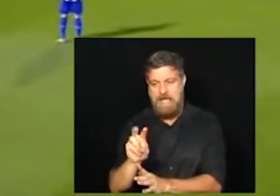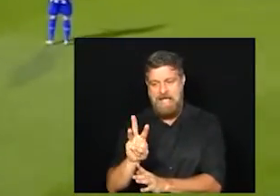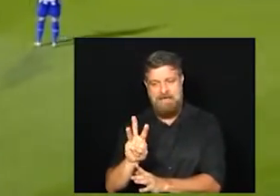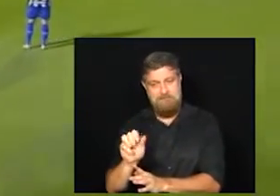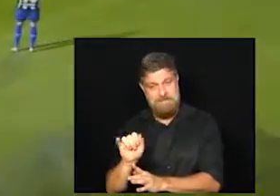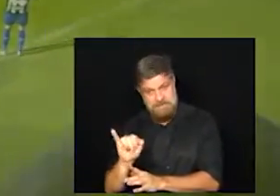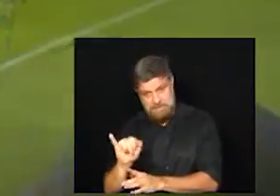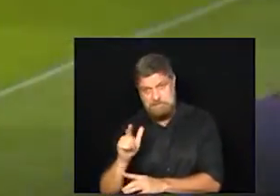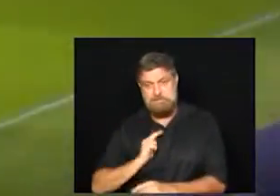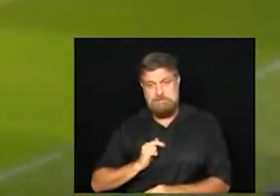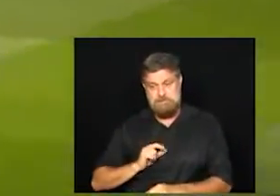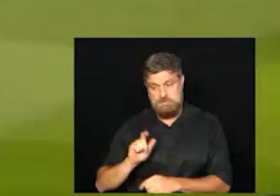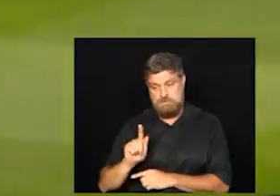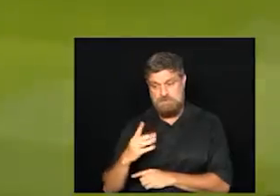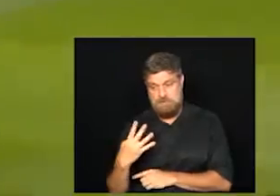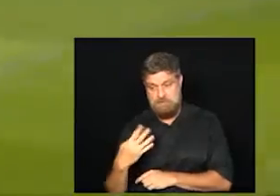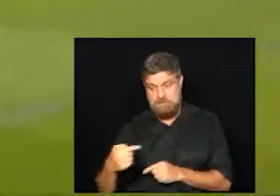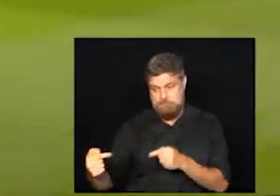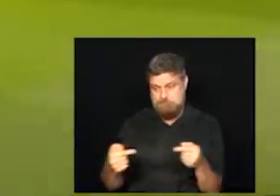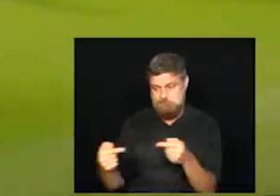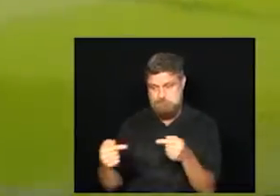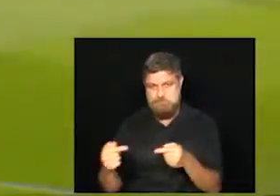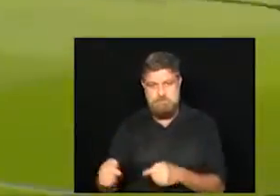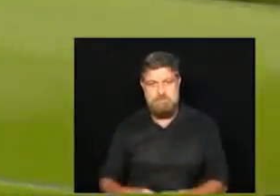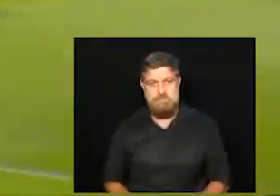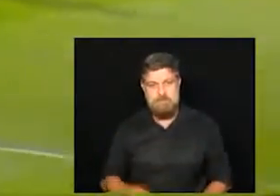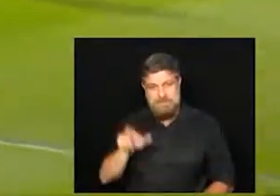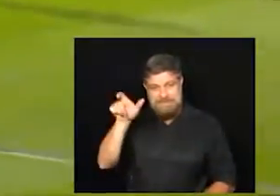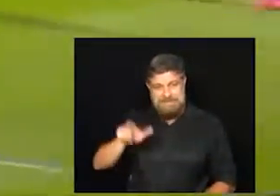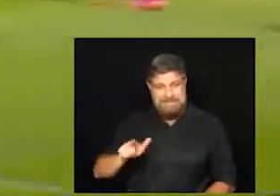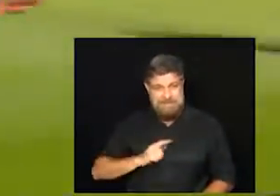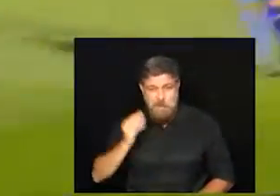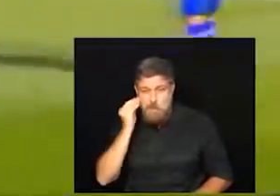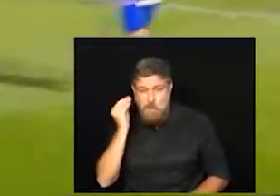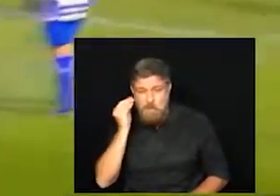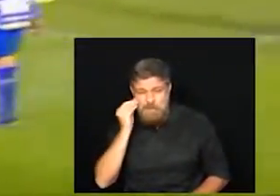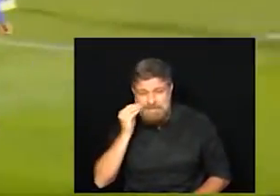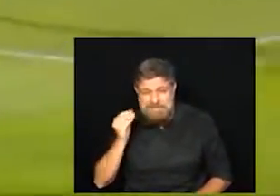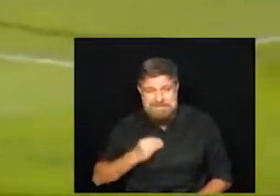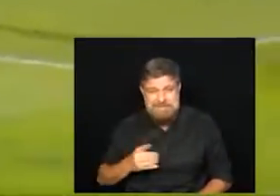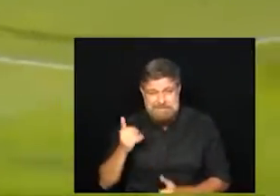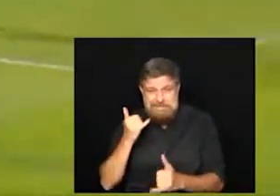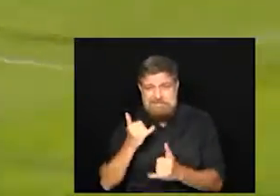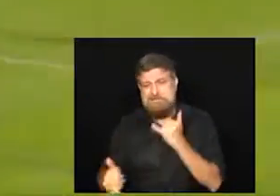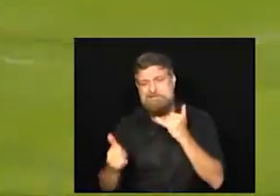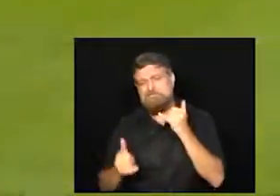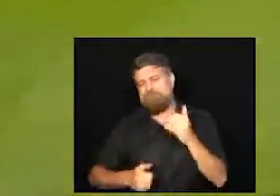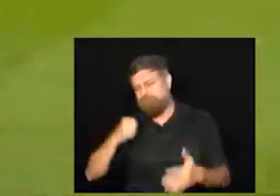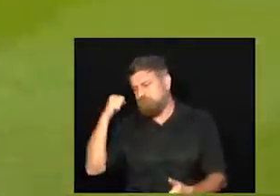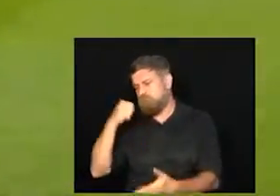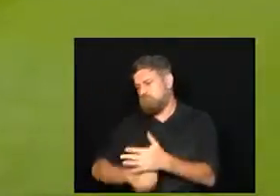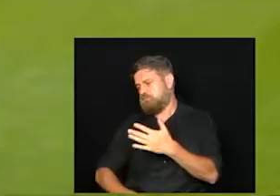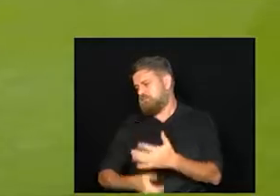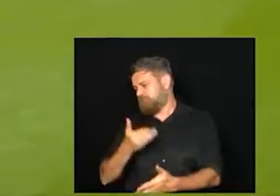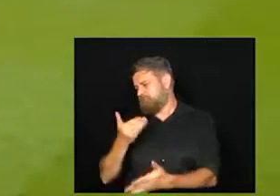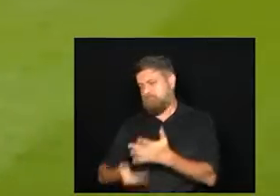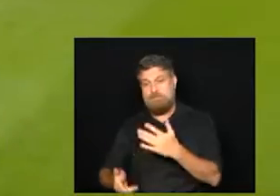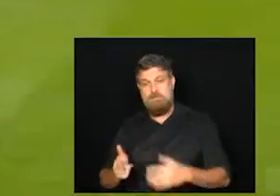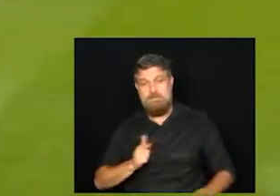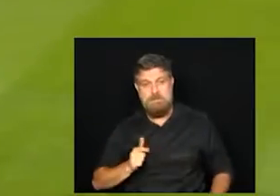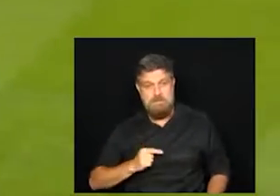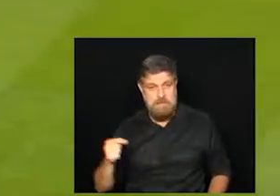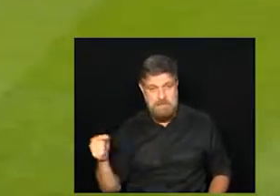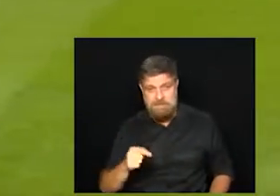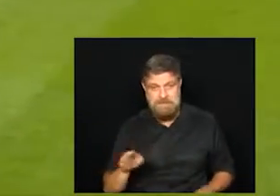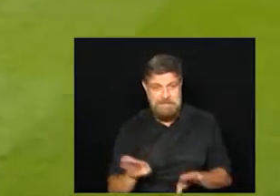pelo G4. O zagueiro Ronaldo Alves teve oportunidade dentro da área, mas não pegou em cheio. Os donos da